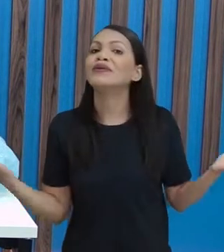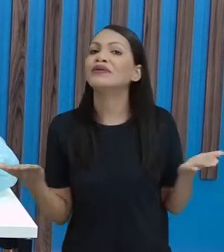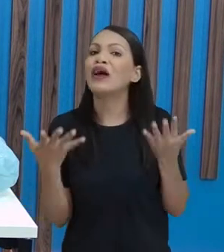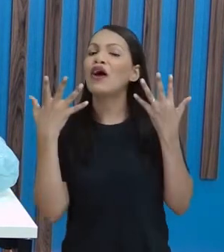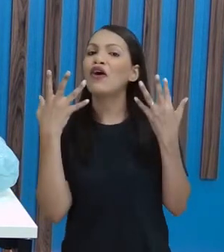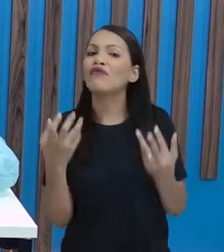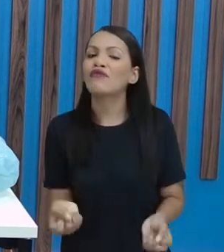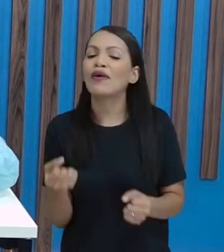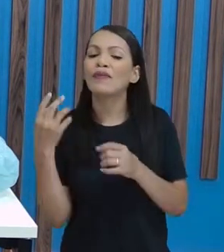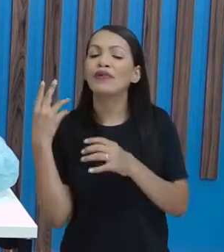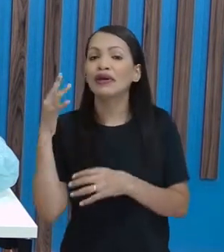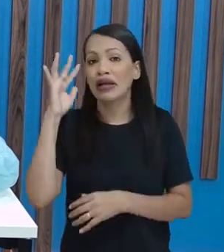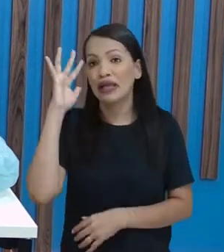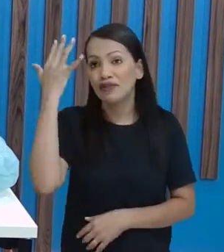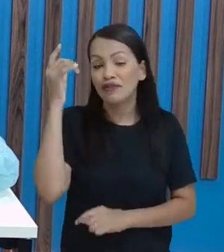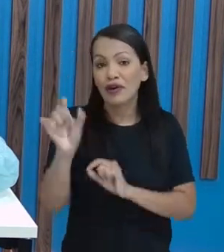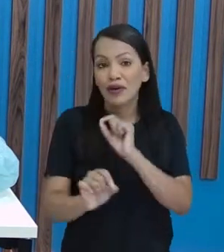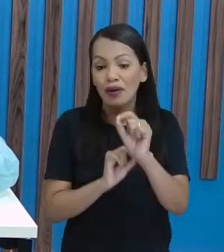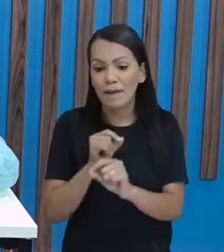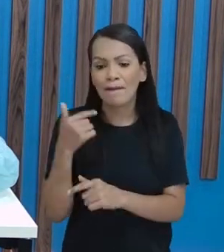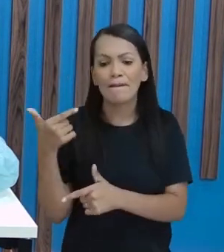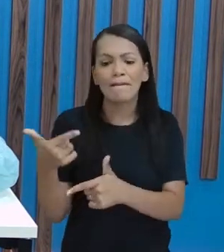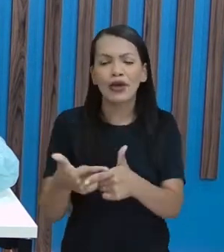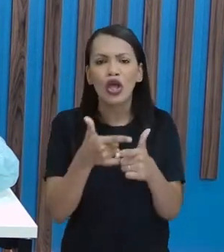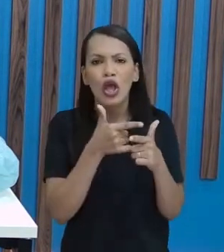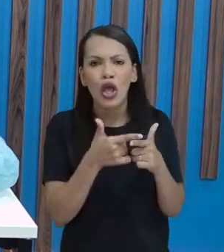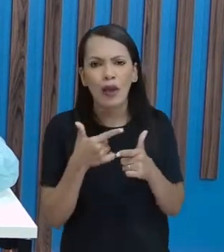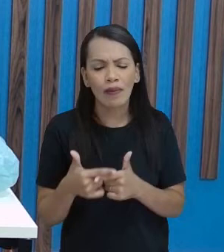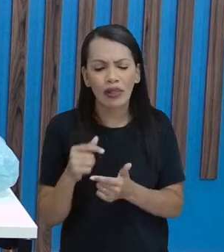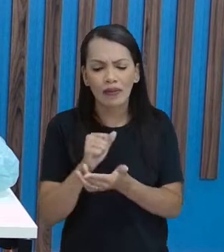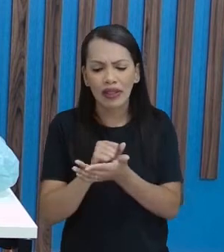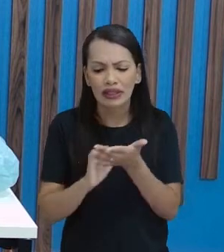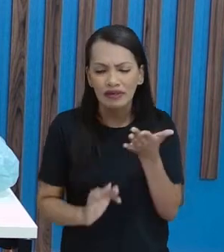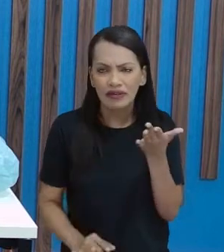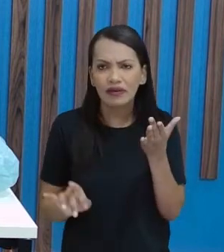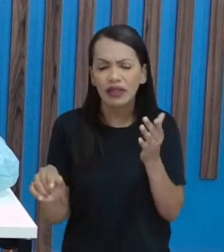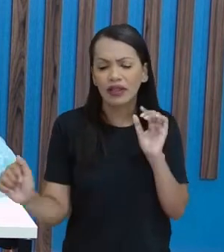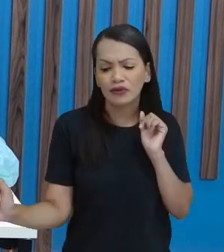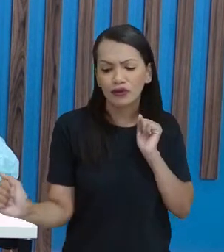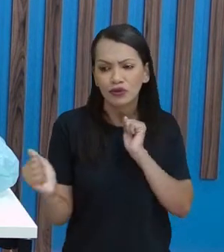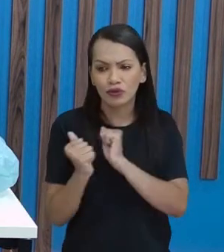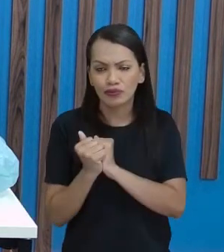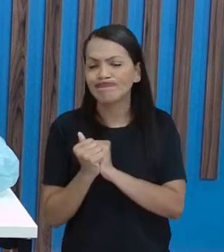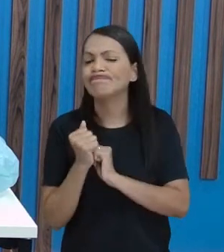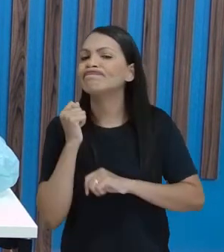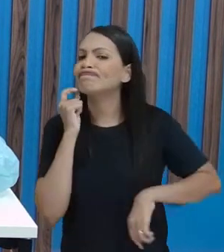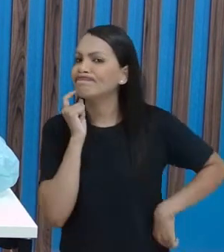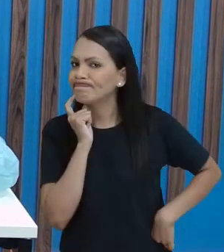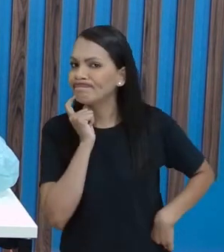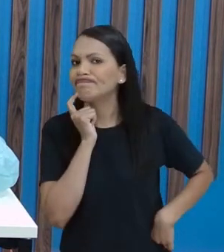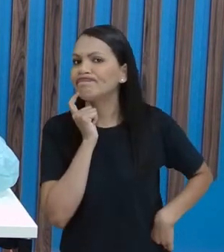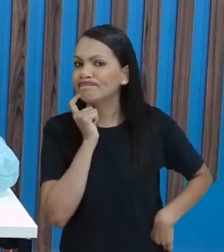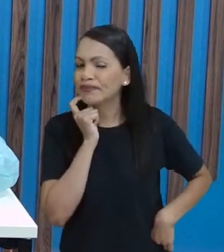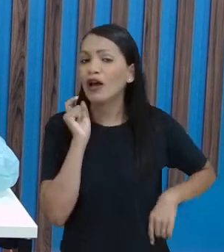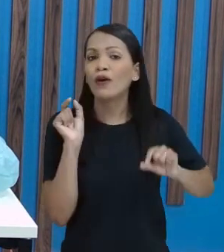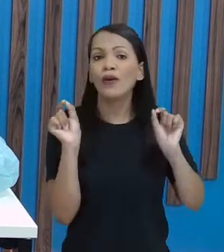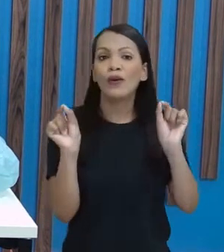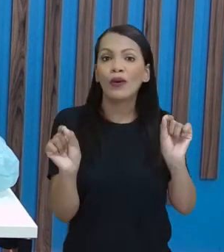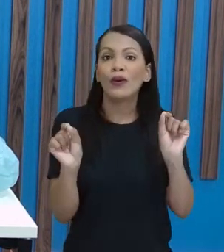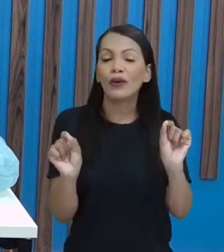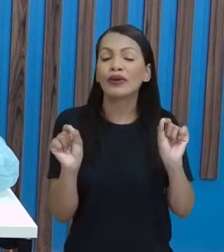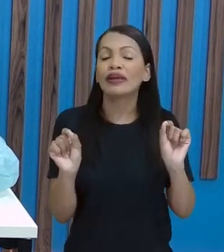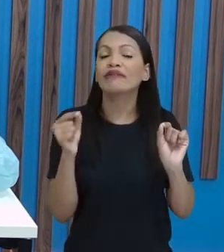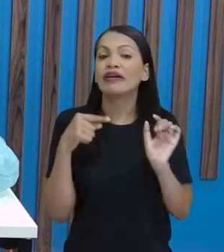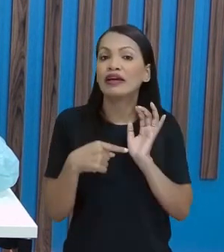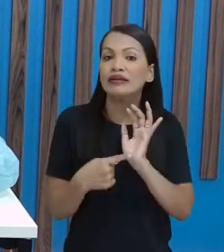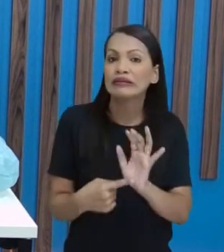iremos resolver problemas com ideias de juntar. O que será que vem por